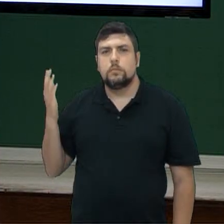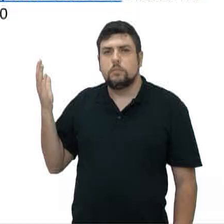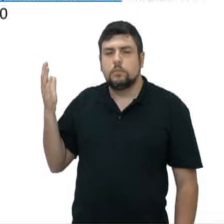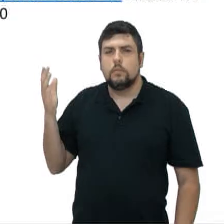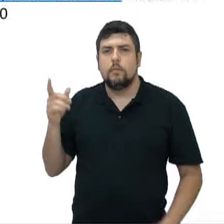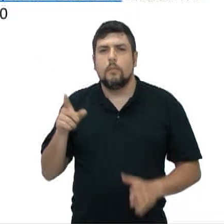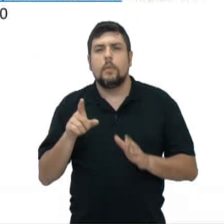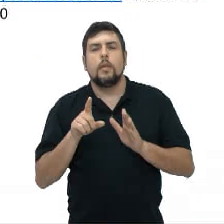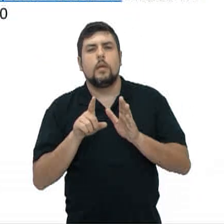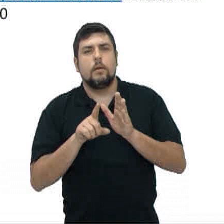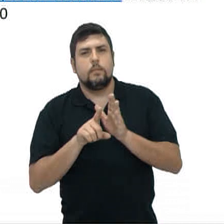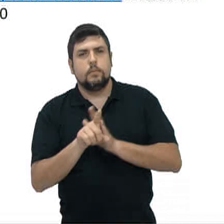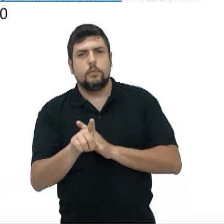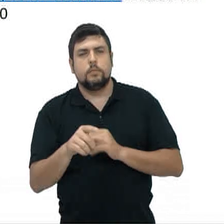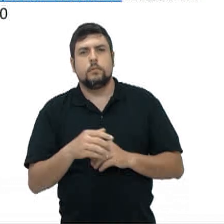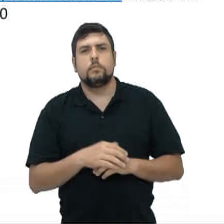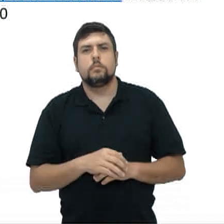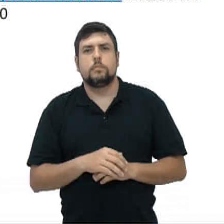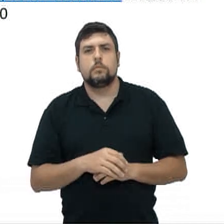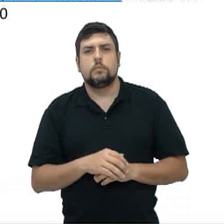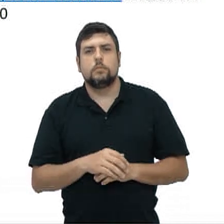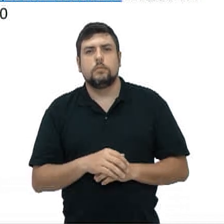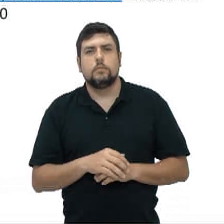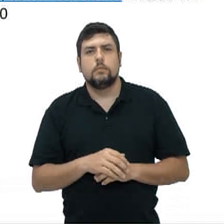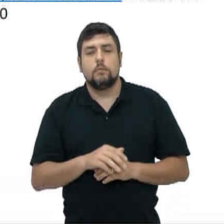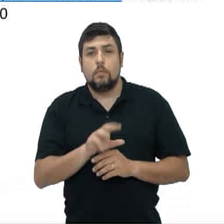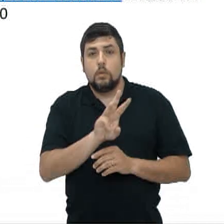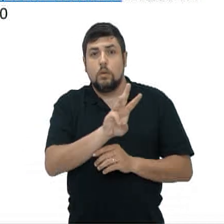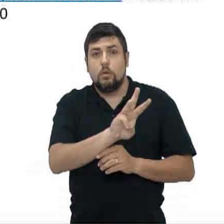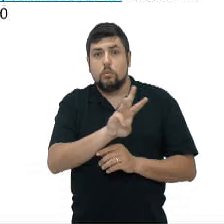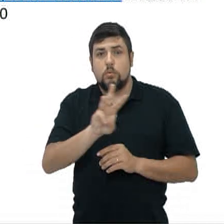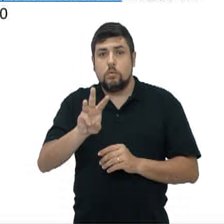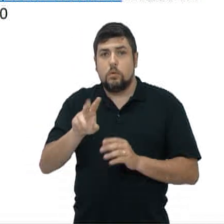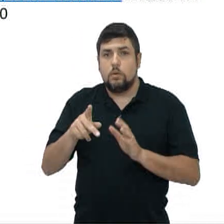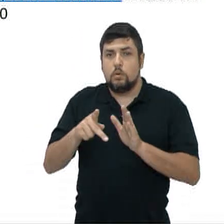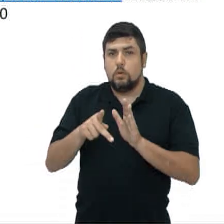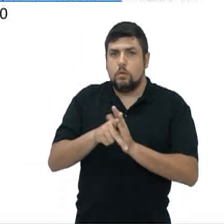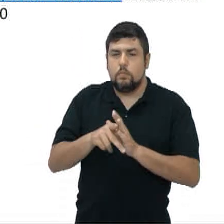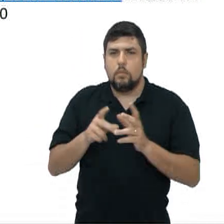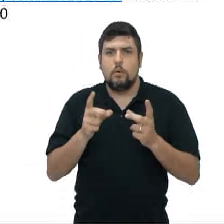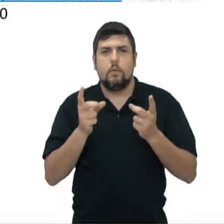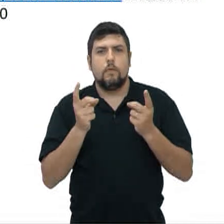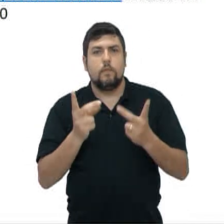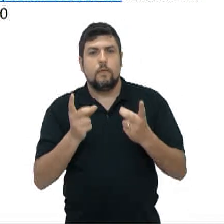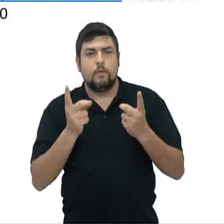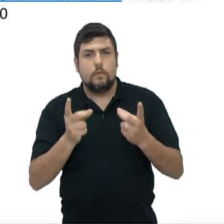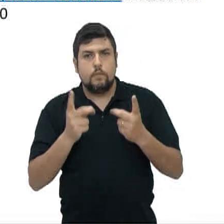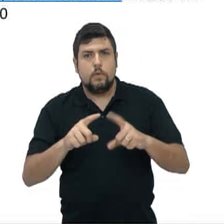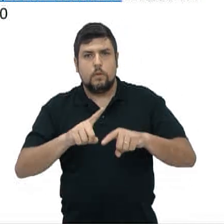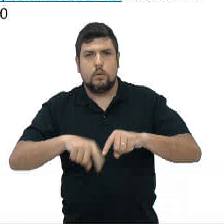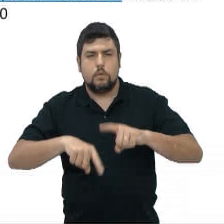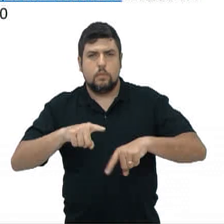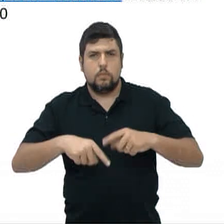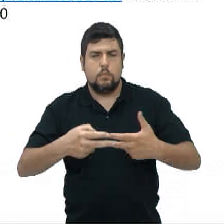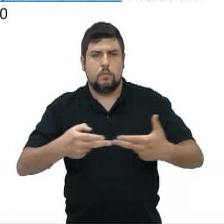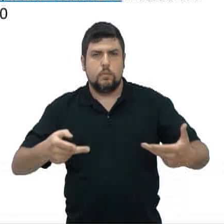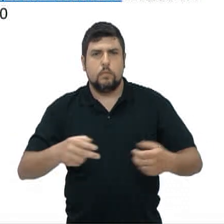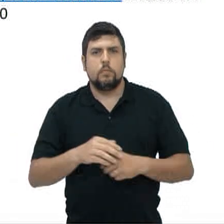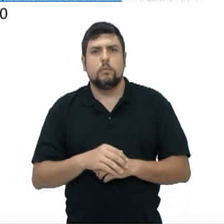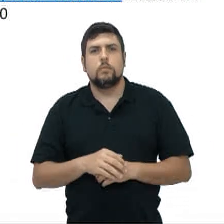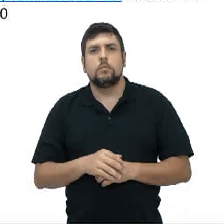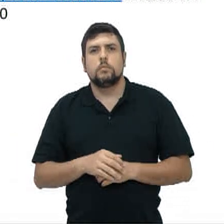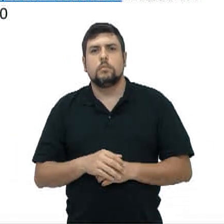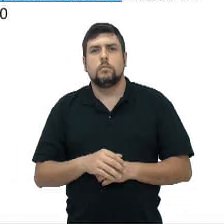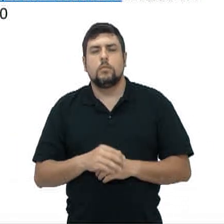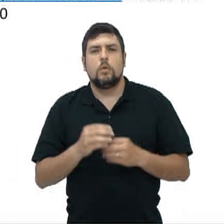questão diz assim, um site de venda de produtos apresenta-se o seguinte informativo para a